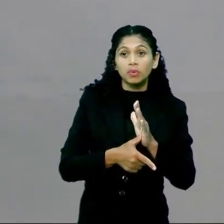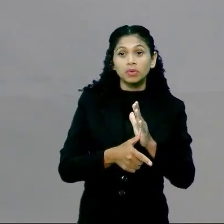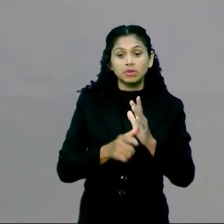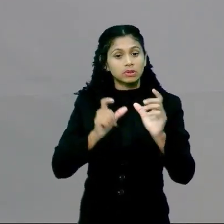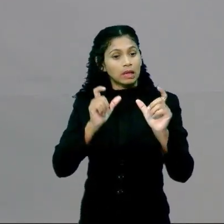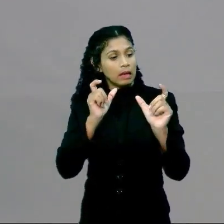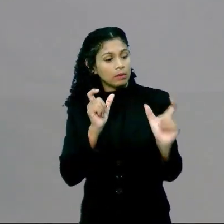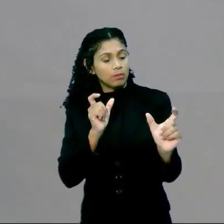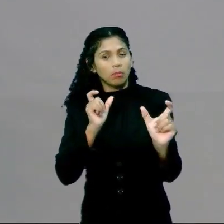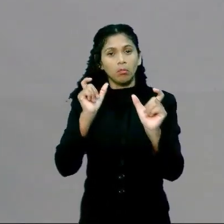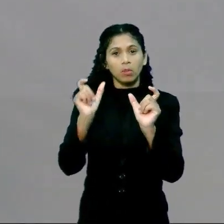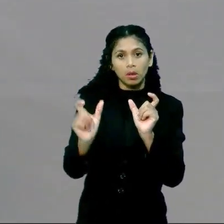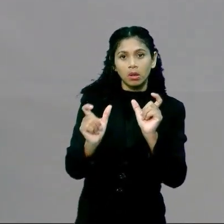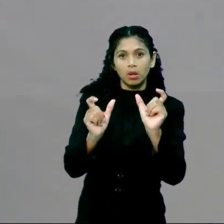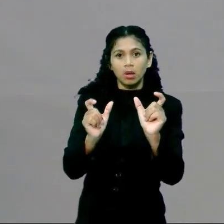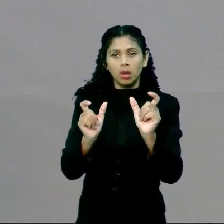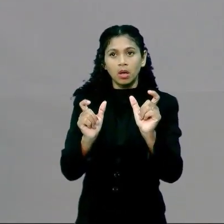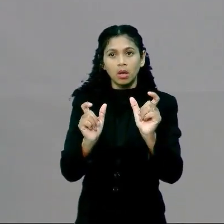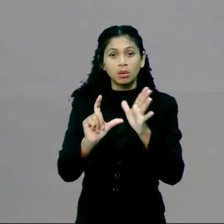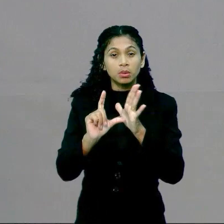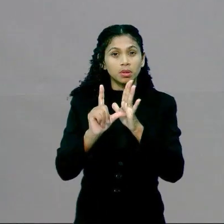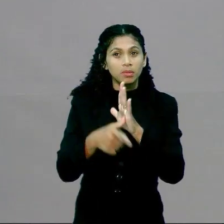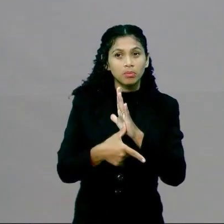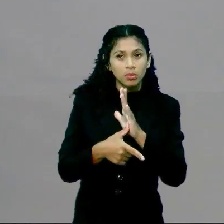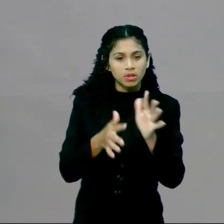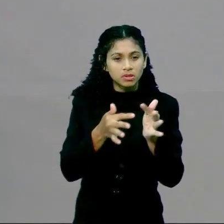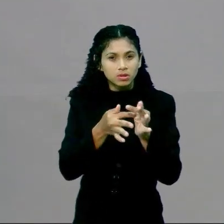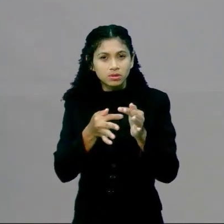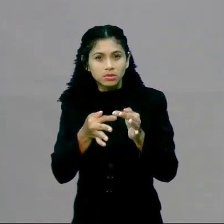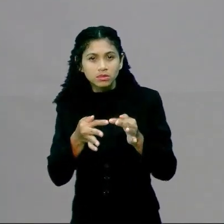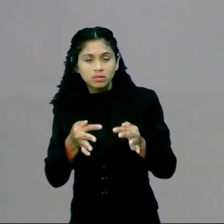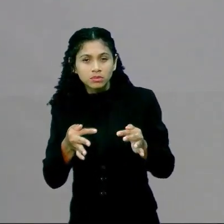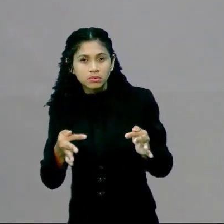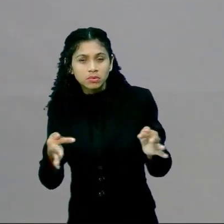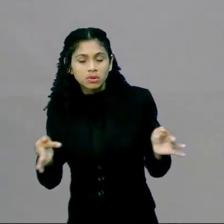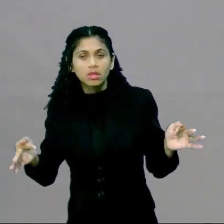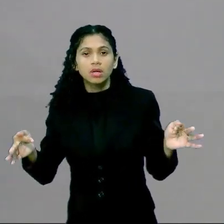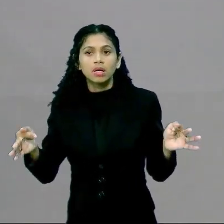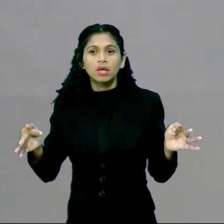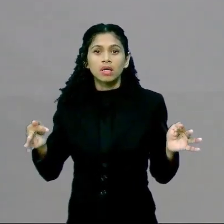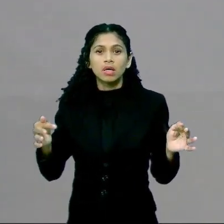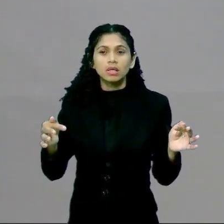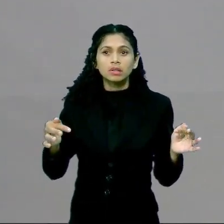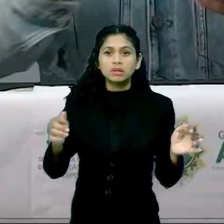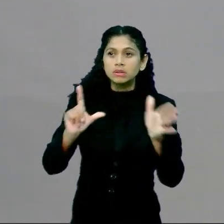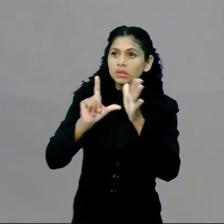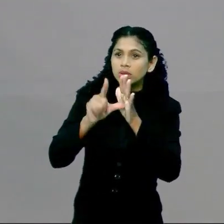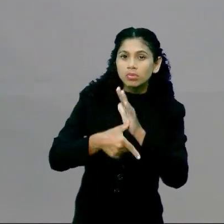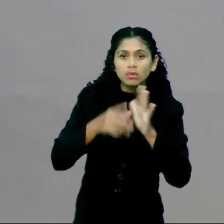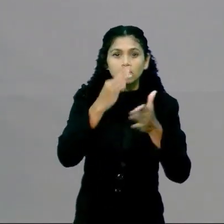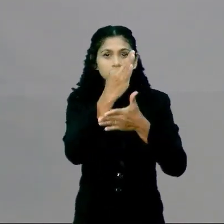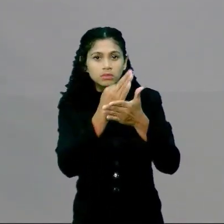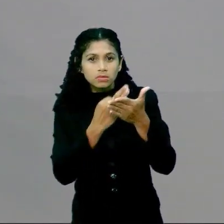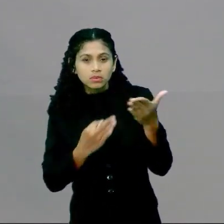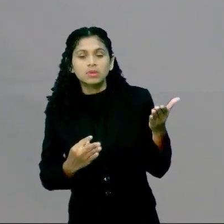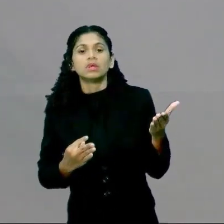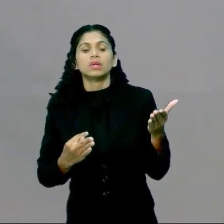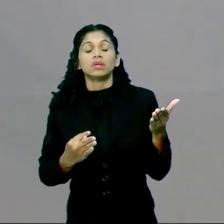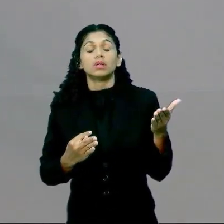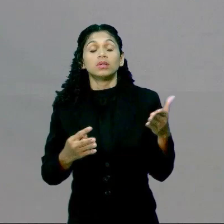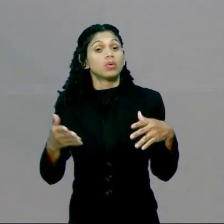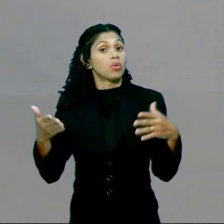último o texto. Hoje não, a gente começa pelo gênero, né, e de lá extrai tudo que é pertinente para cada etapa,